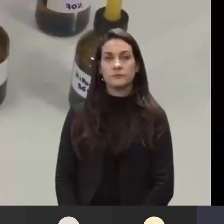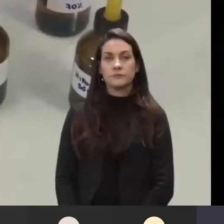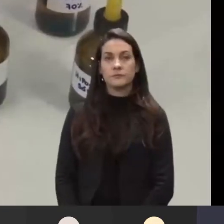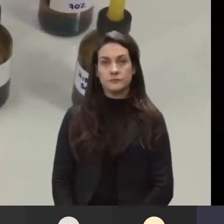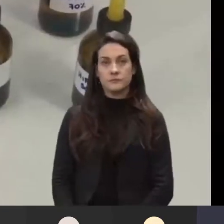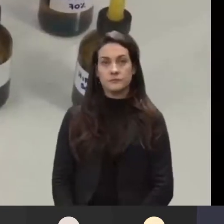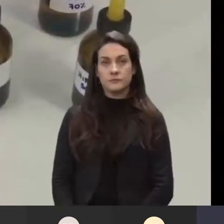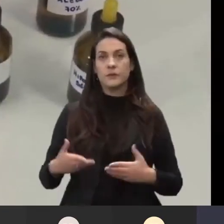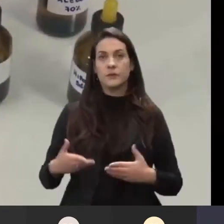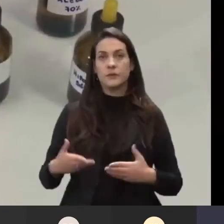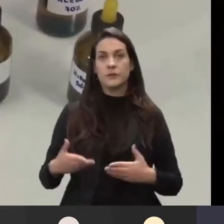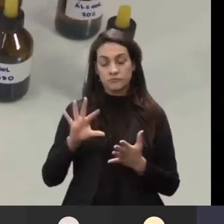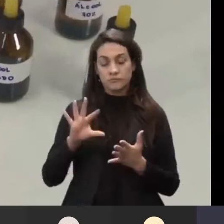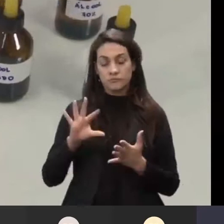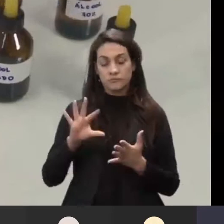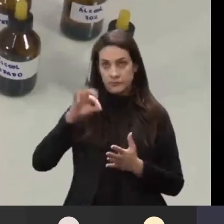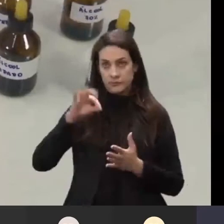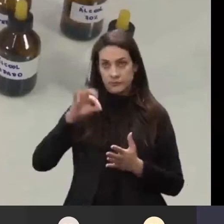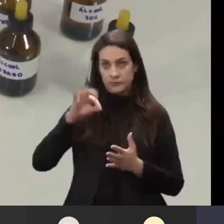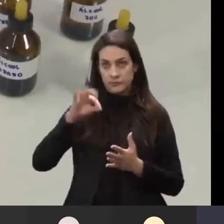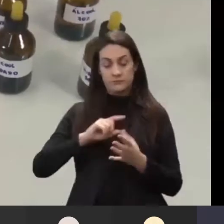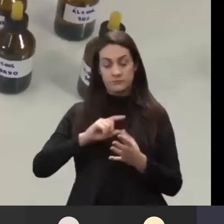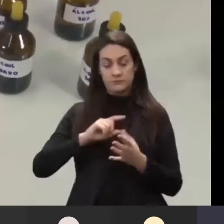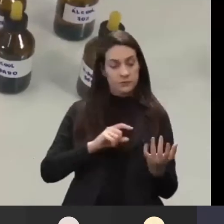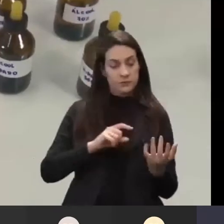E aí, com a pinça, você vai flambar a pinça.